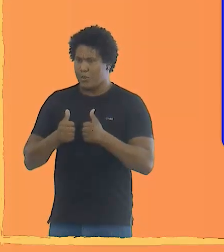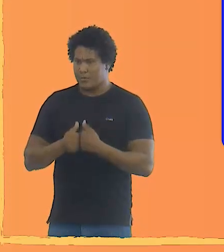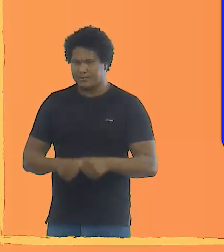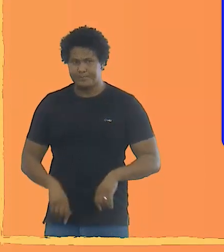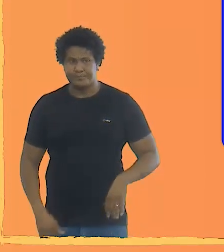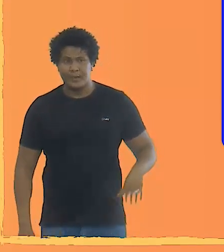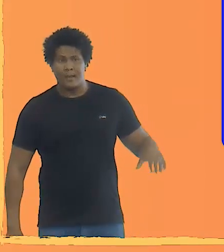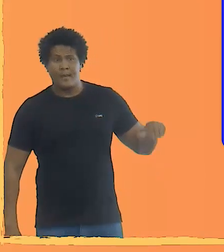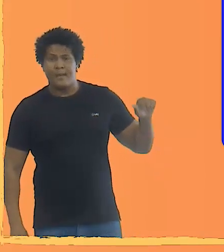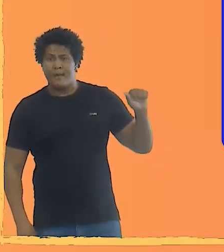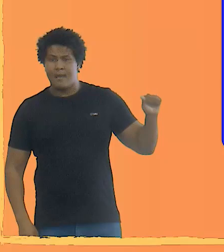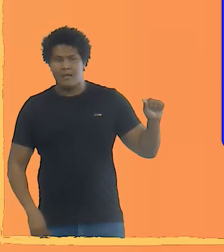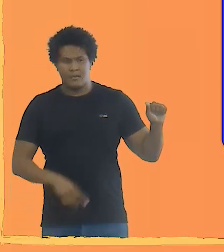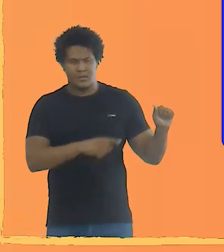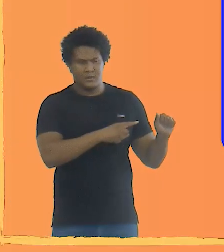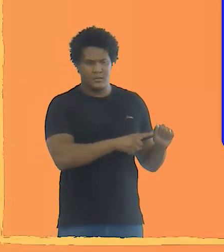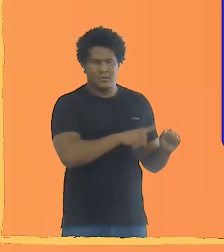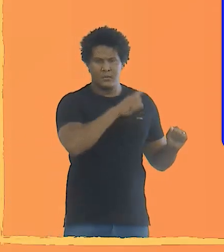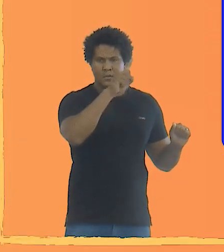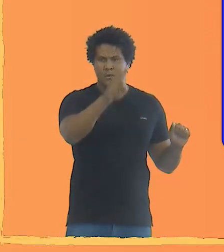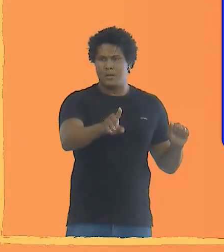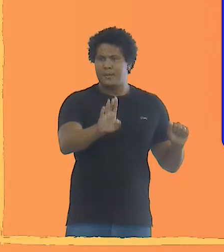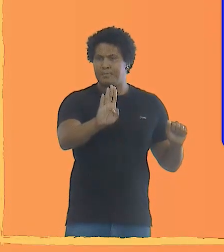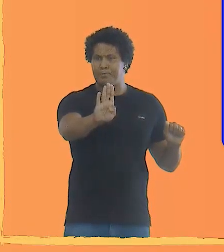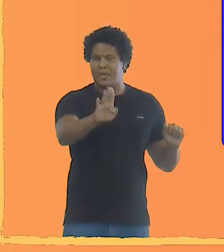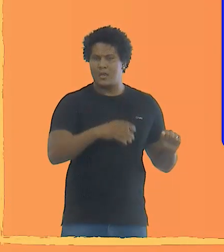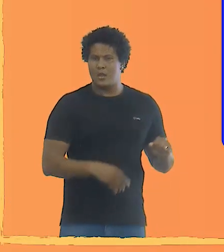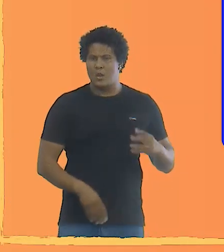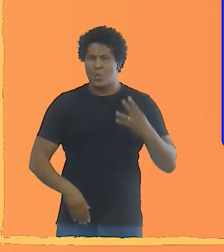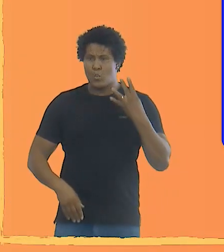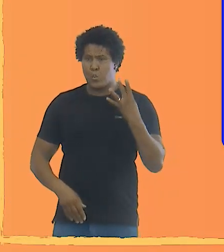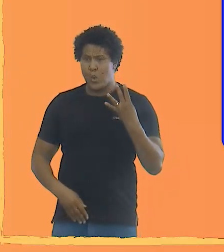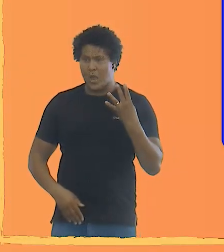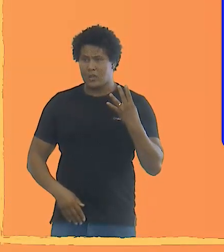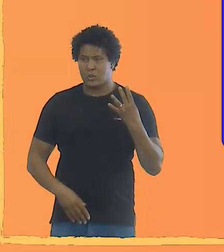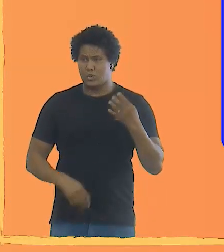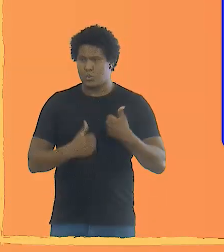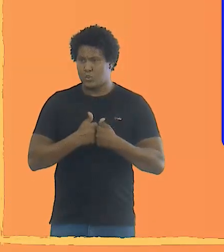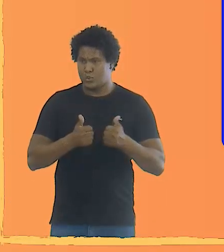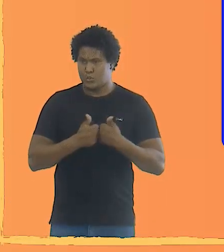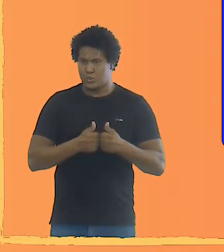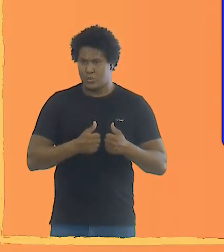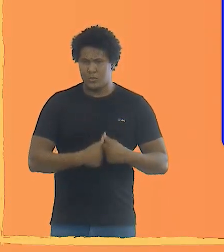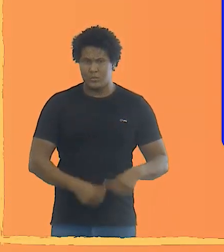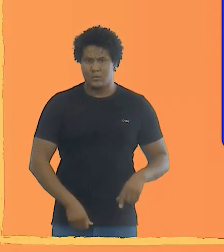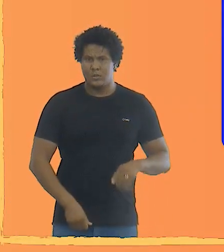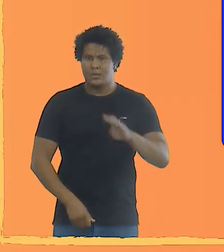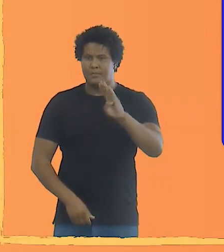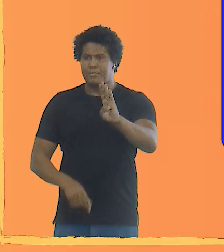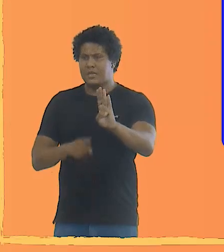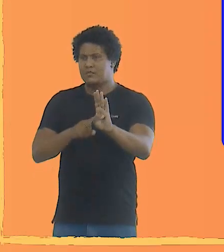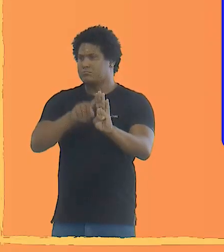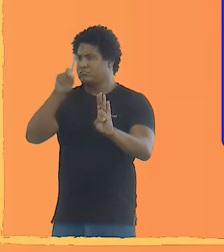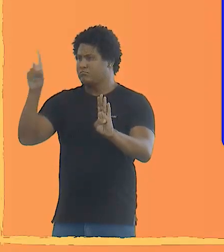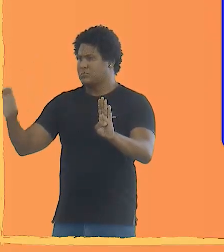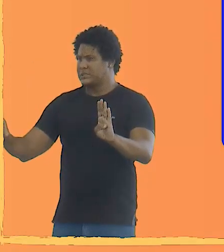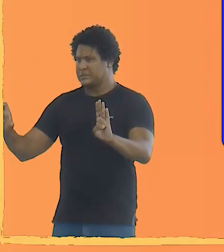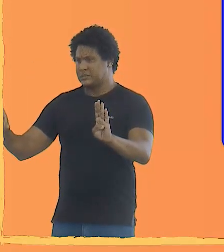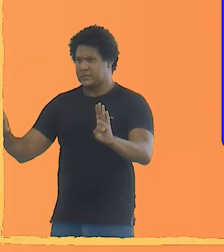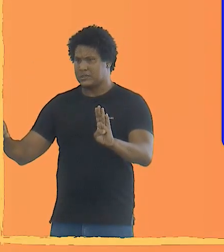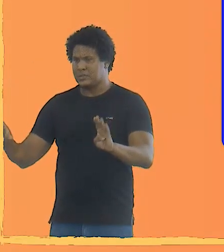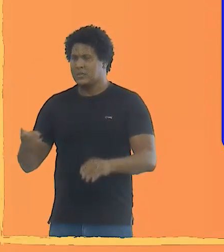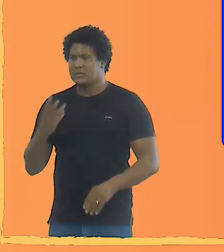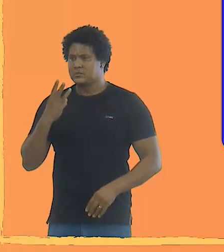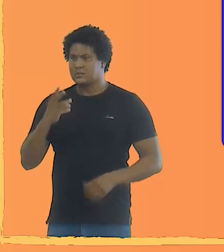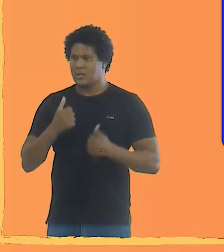para o B, 4 linhas distintas. Do terminal B para o C, 3 linhas distintas. Do terminal A para